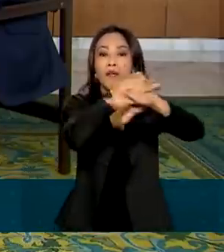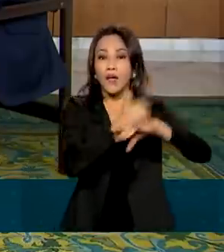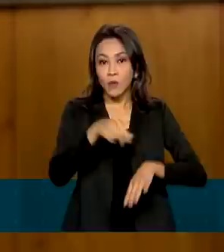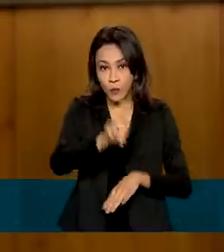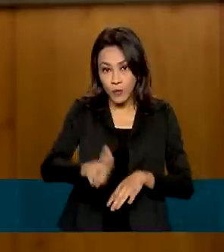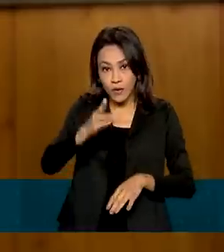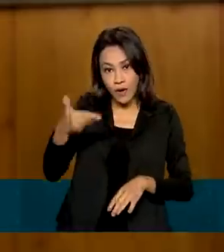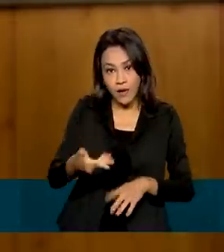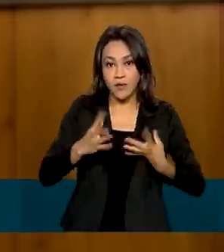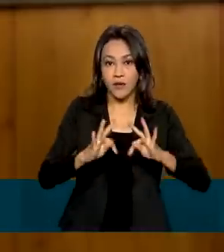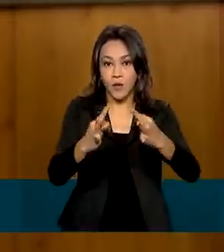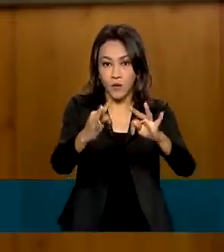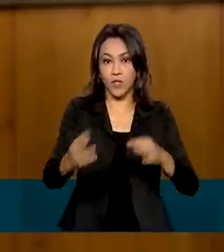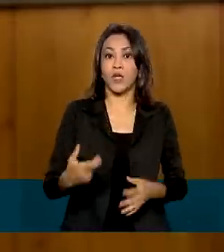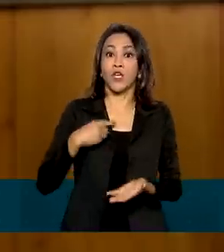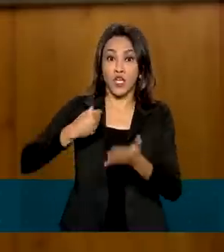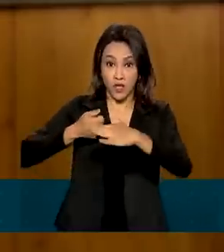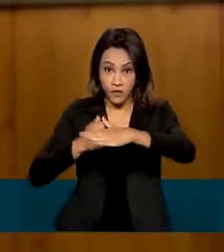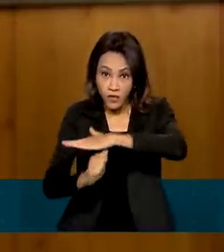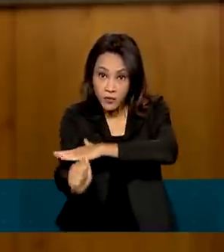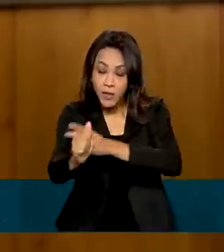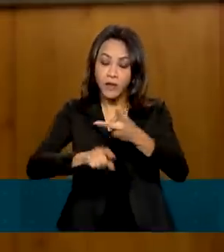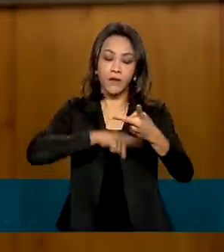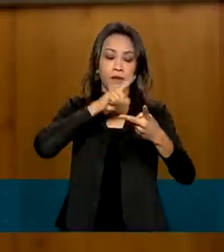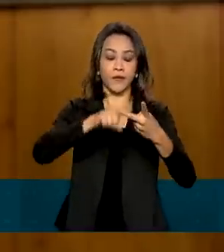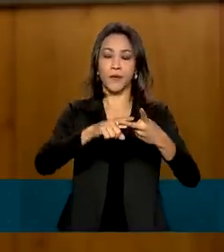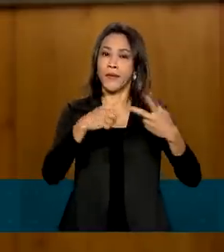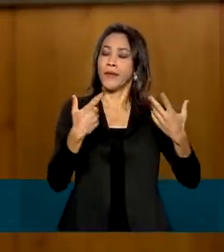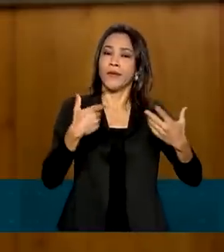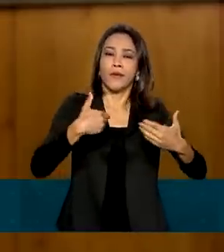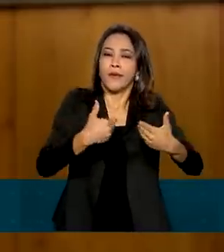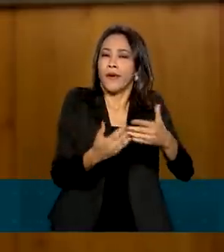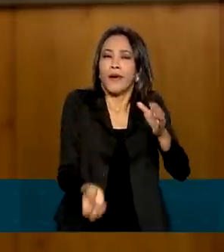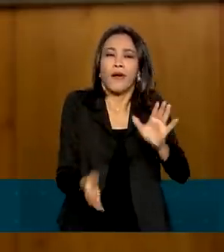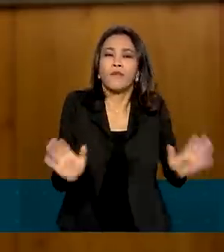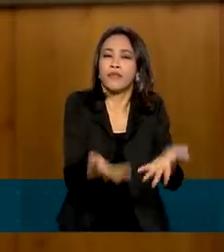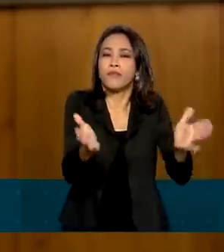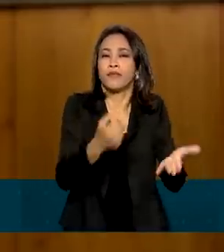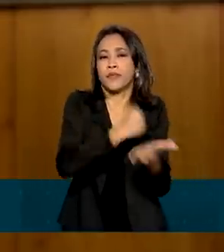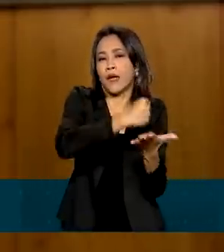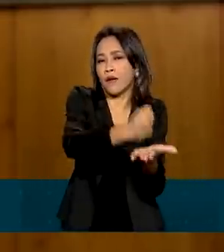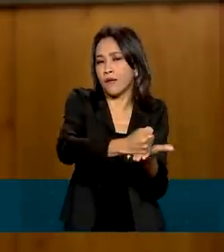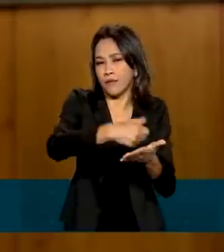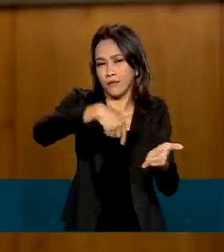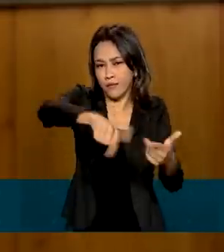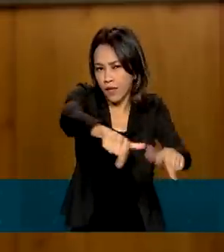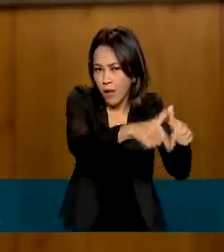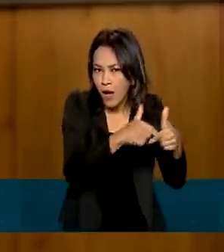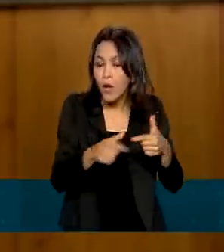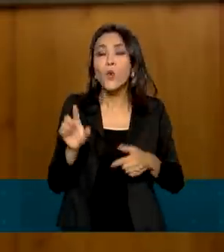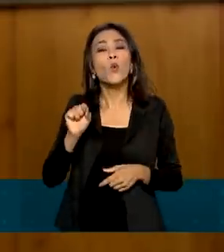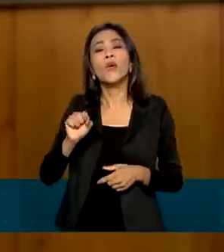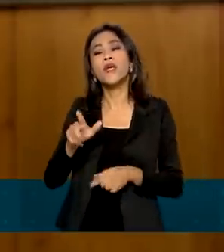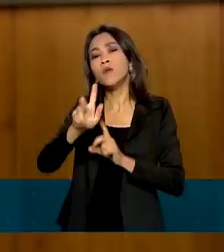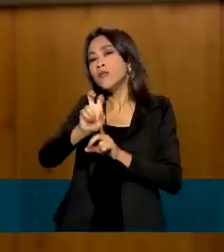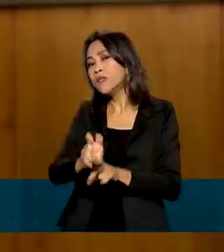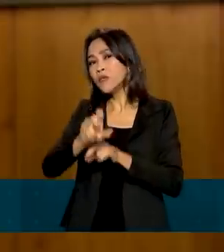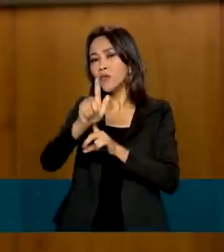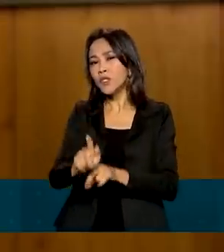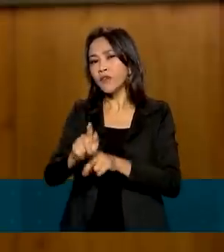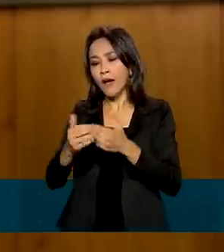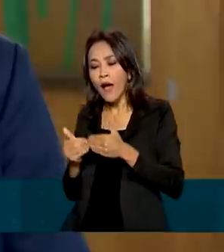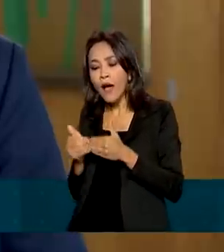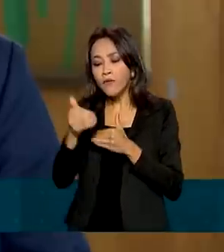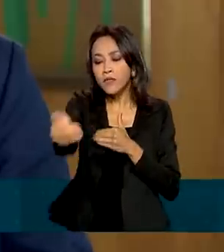tecnologia. Além dos investimentos e da geração de emprego, presidente, o que o 5G deve trazer de avanço para o